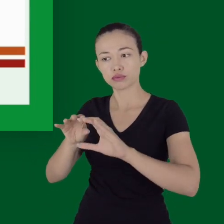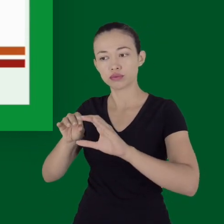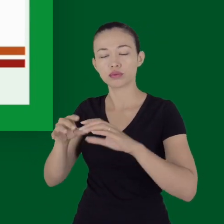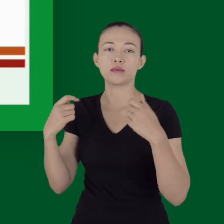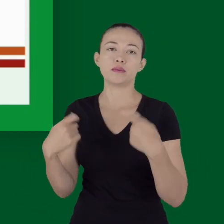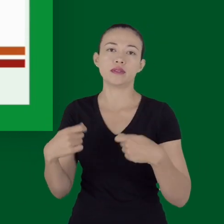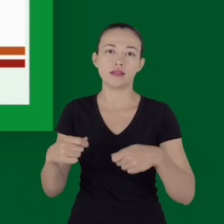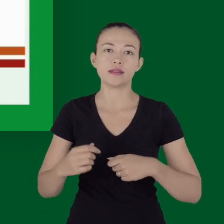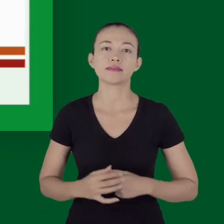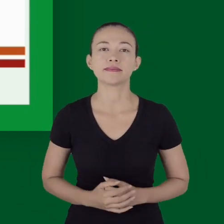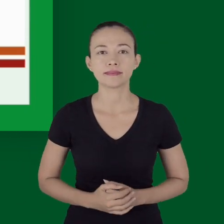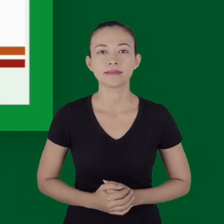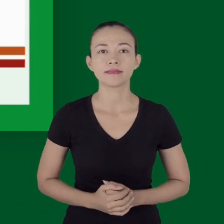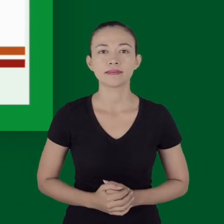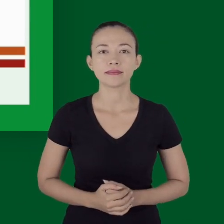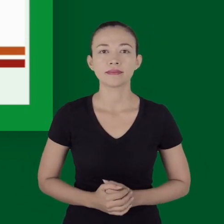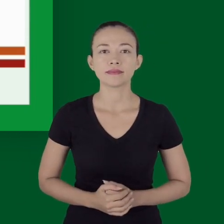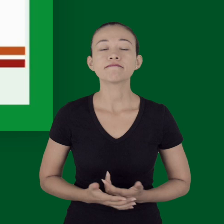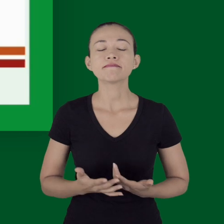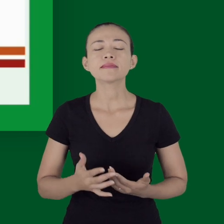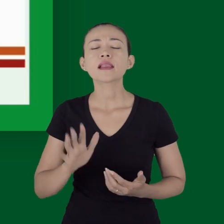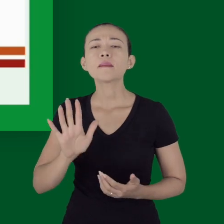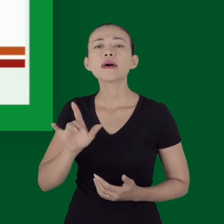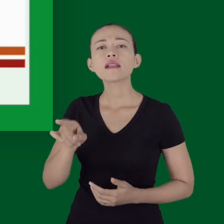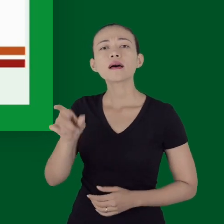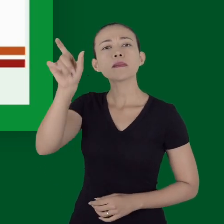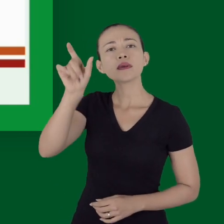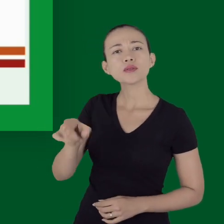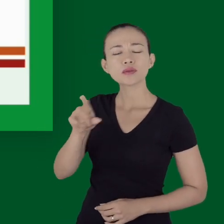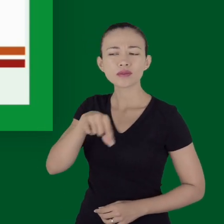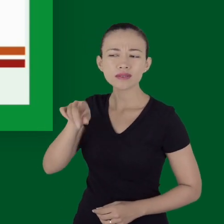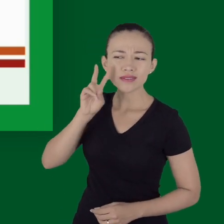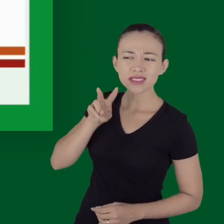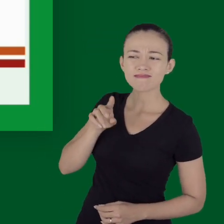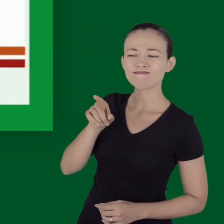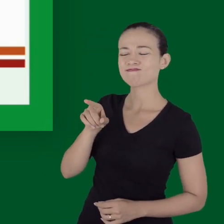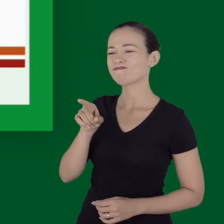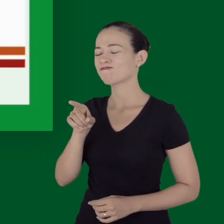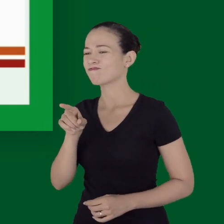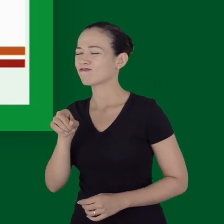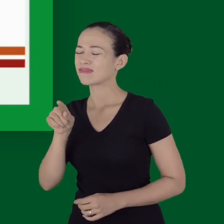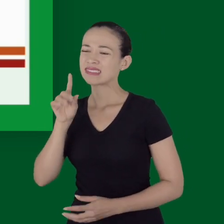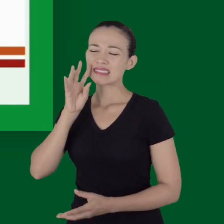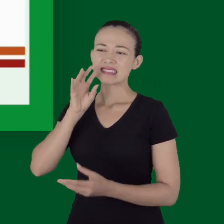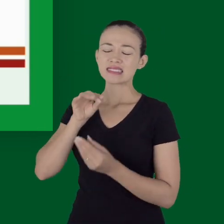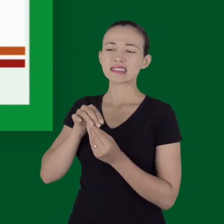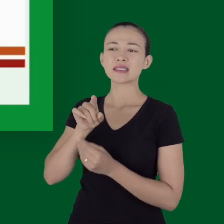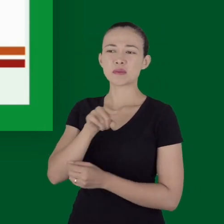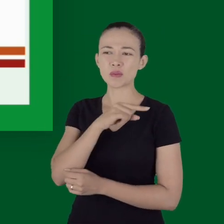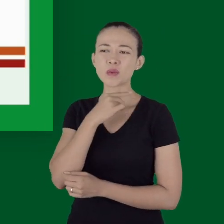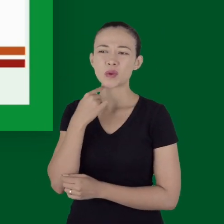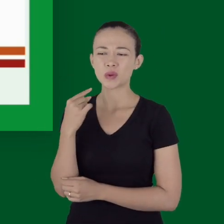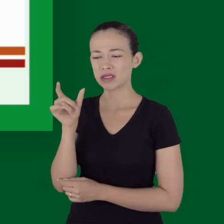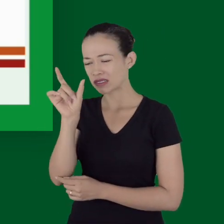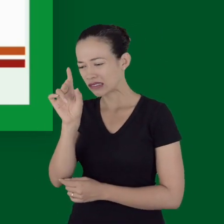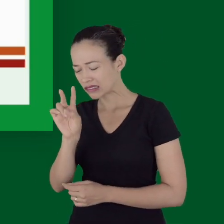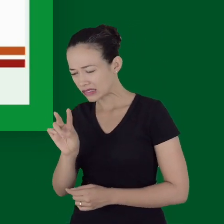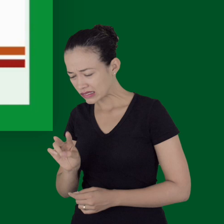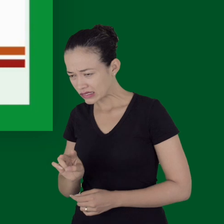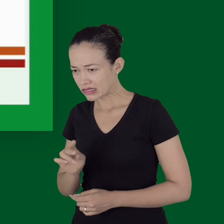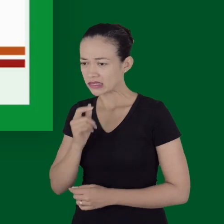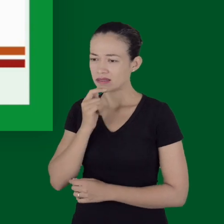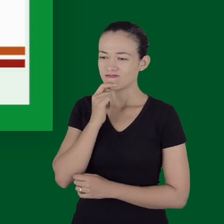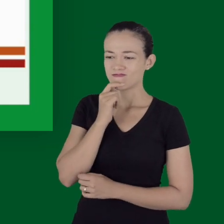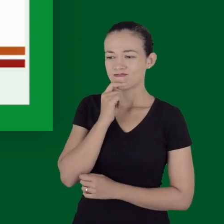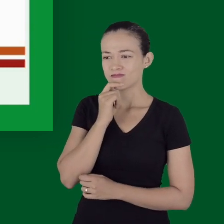nos pacientes que a gente já identificar sinais de rigidez cadavérica, livores, os sinais de decomposição, esse não é um paciente de reanimação,